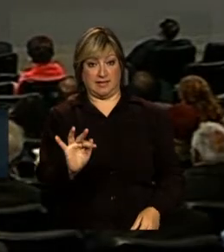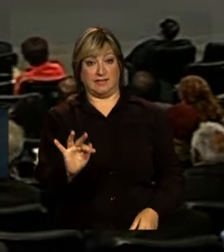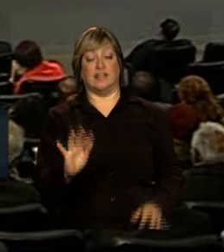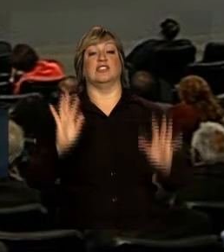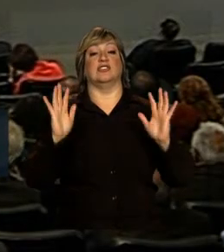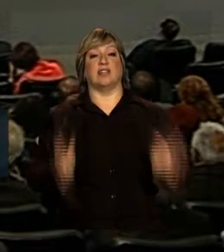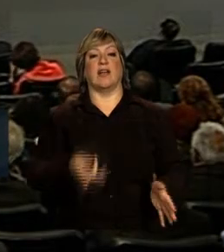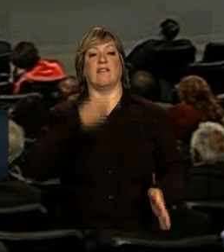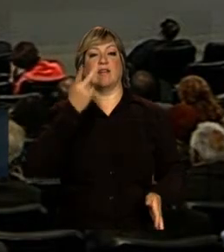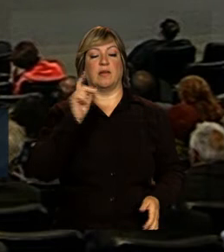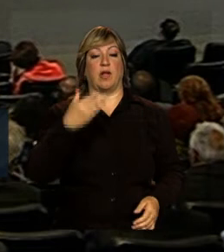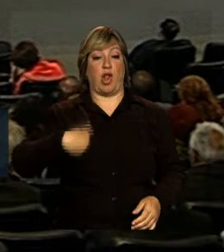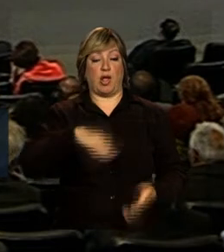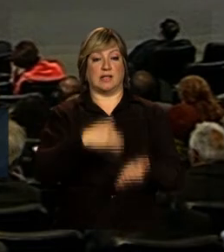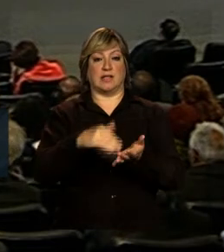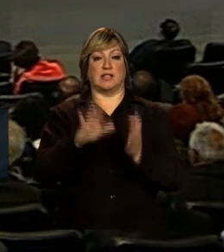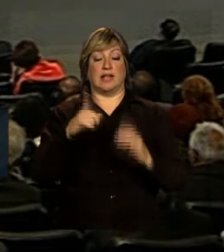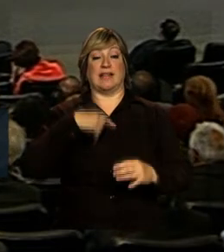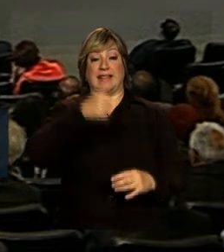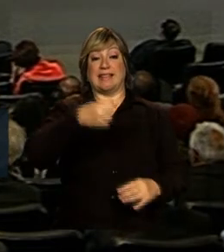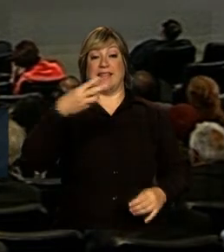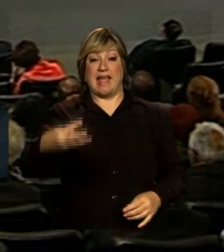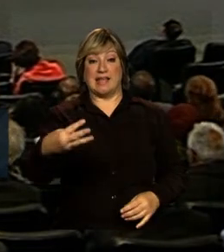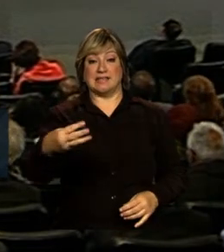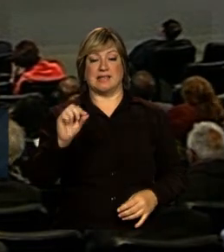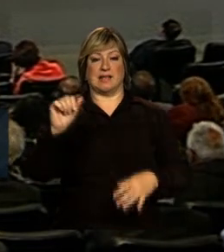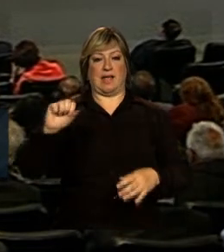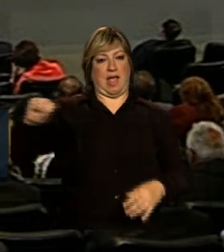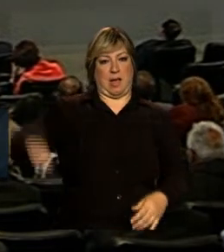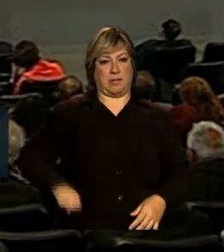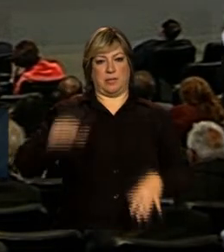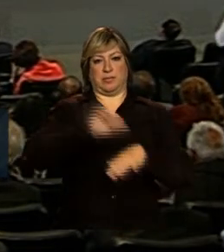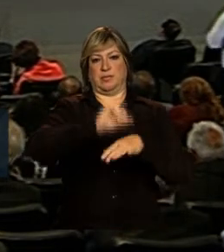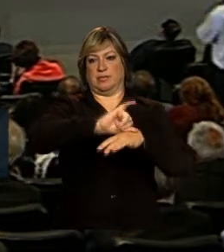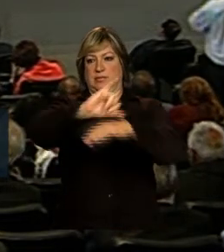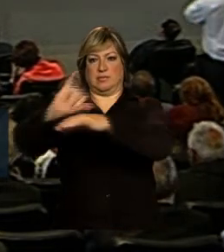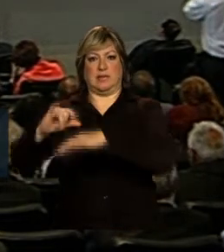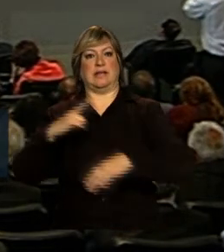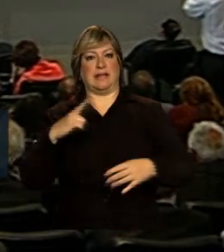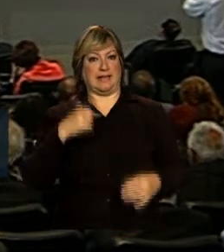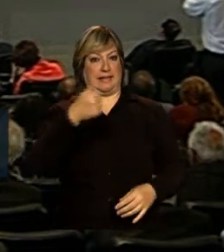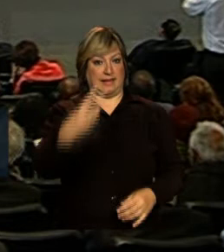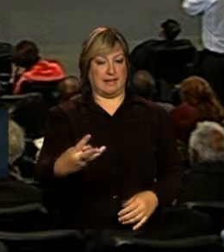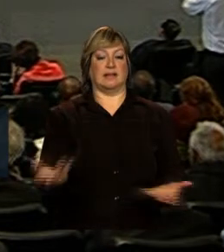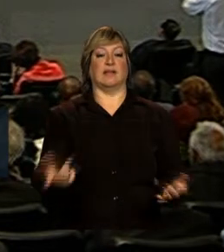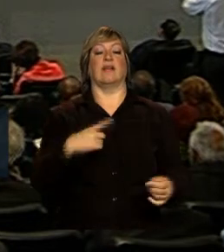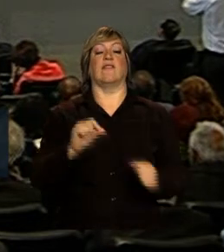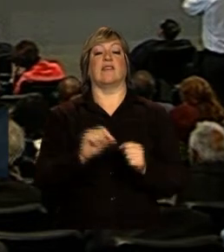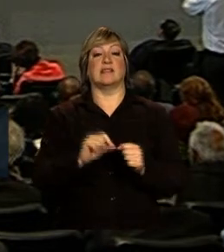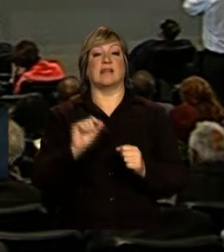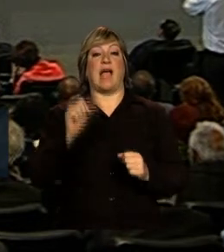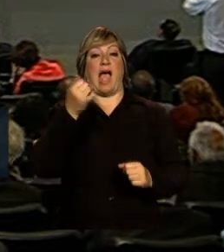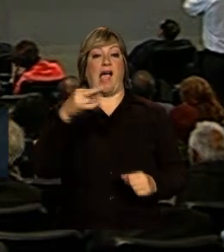já falamos, nós da secretaria, com 13 embaixadas, faltam as outras, de levar, presidente Eloy, a África